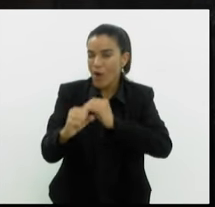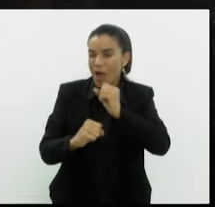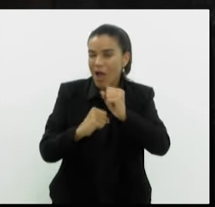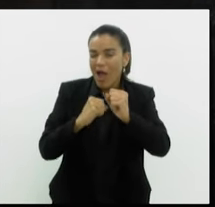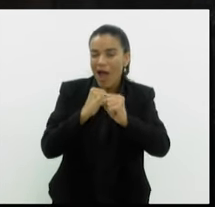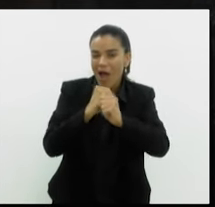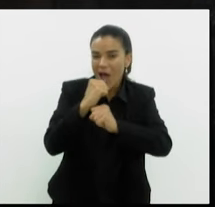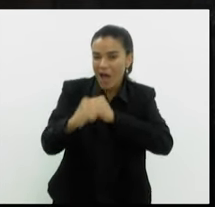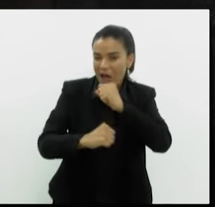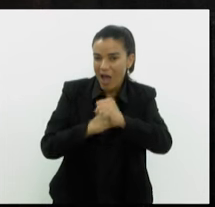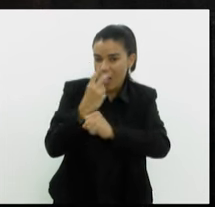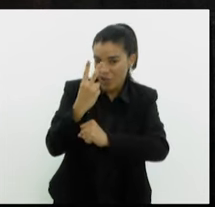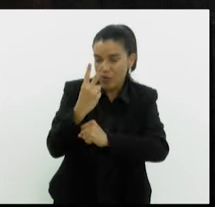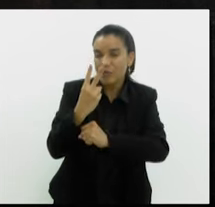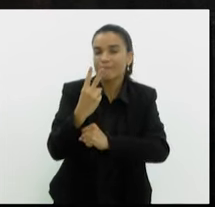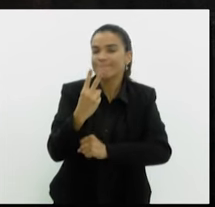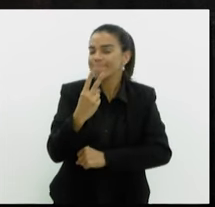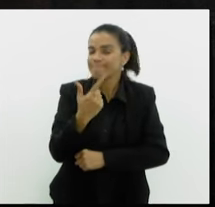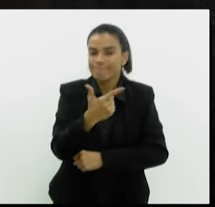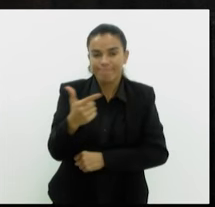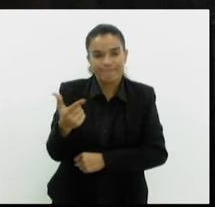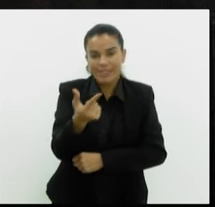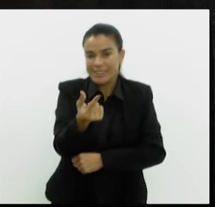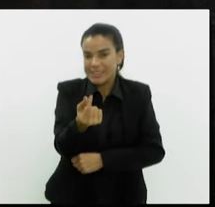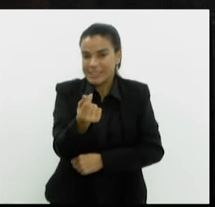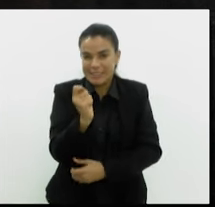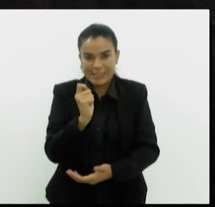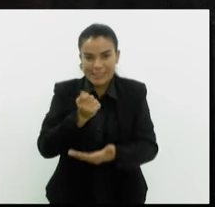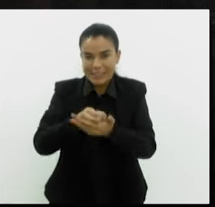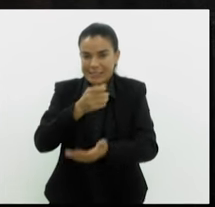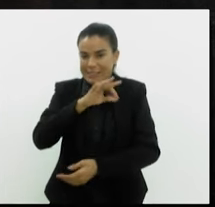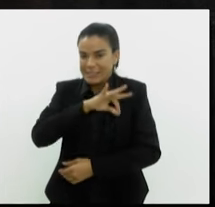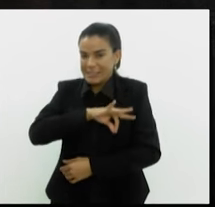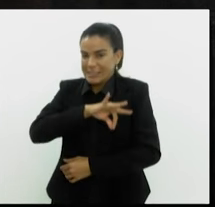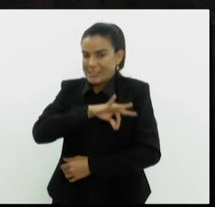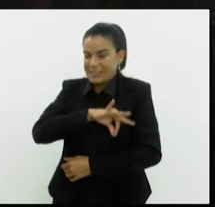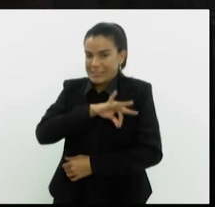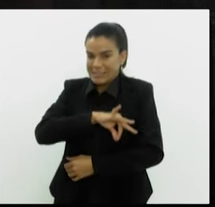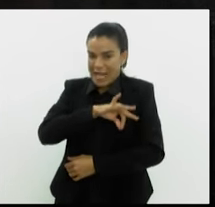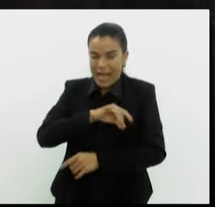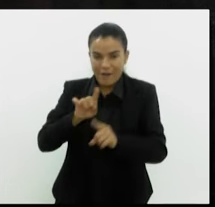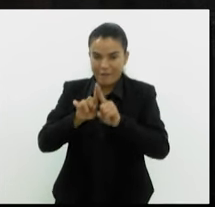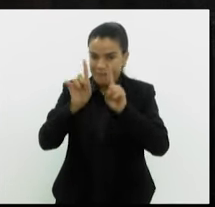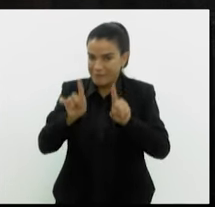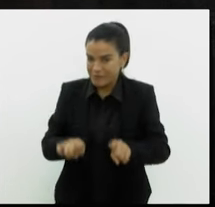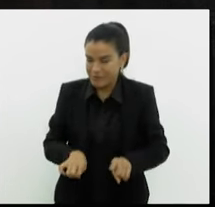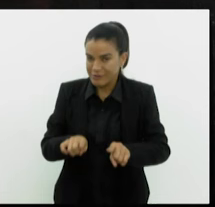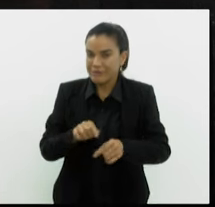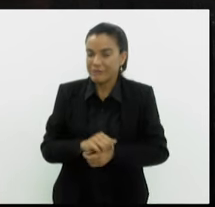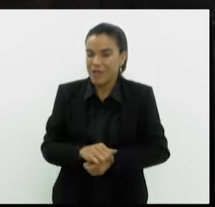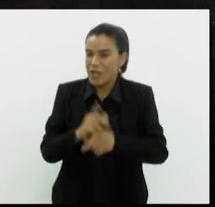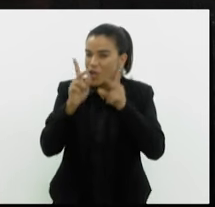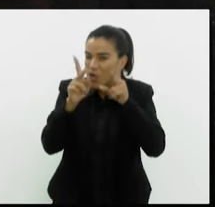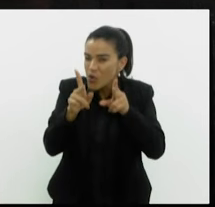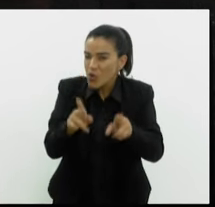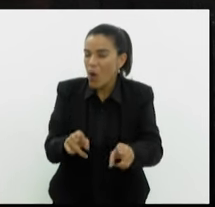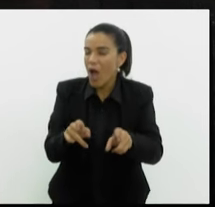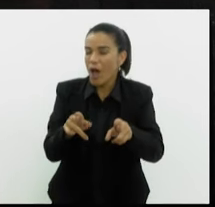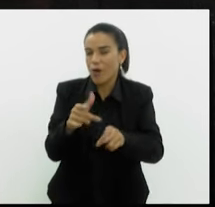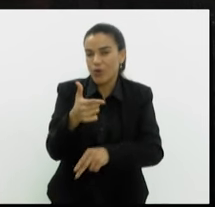não terá dinheiro para pagar a folha. O Estado repetirá o que aconteceu